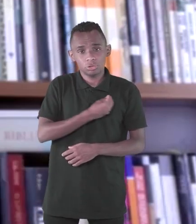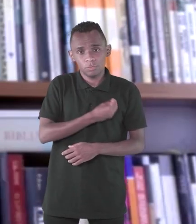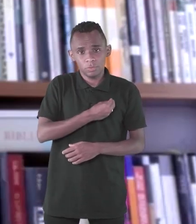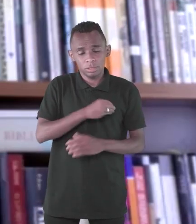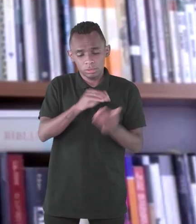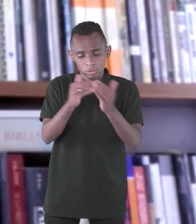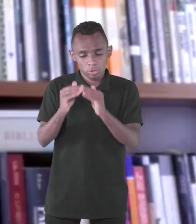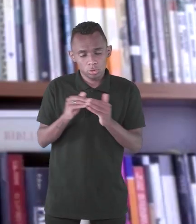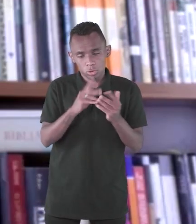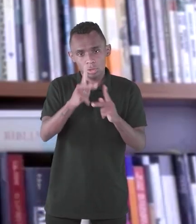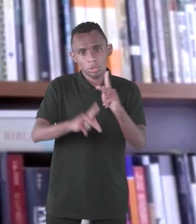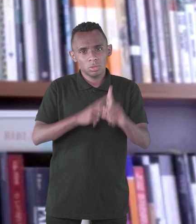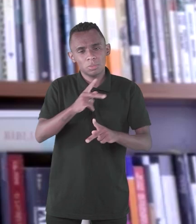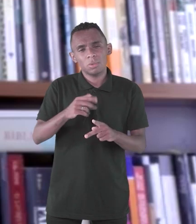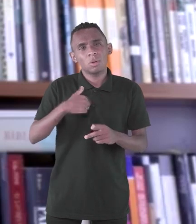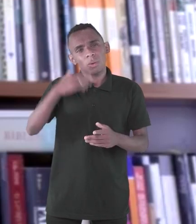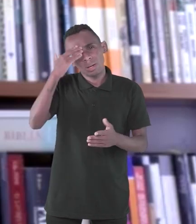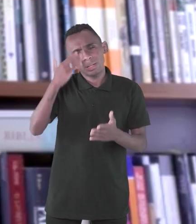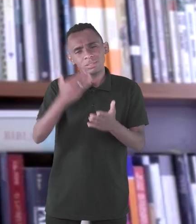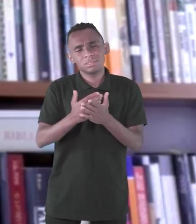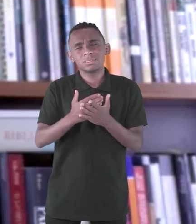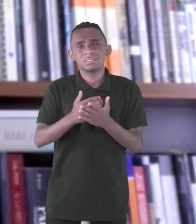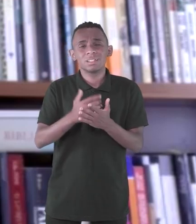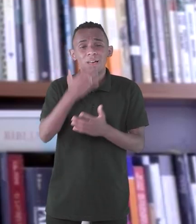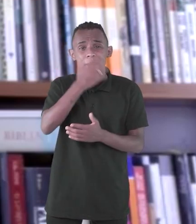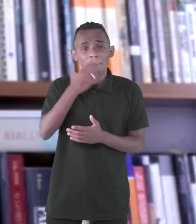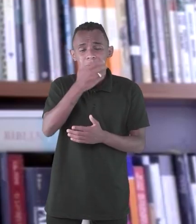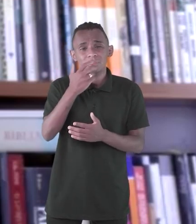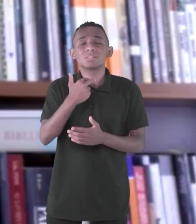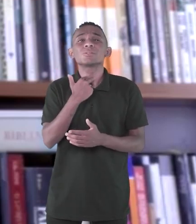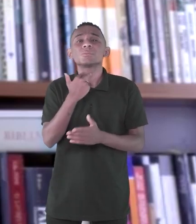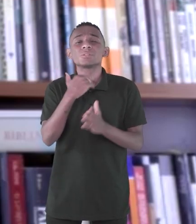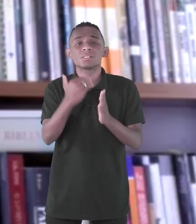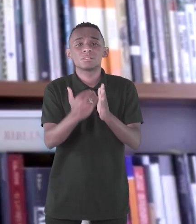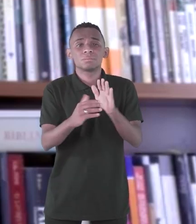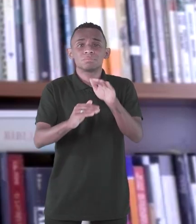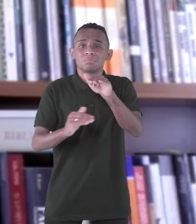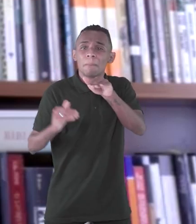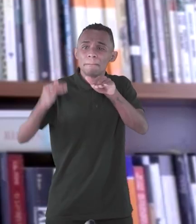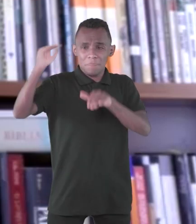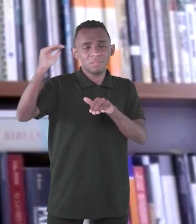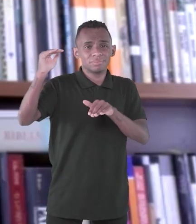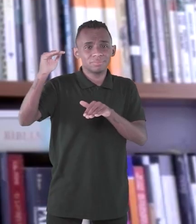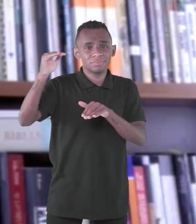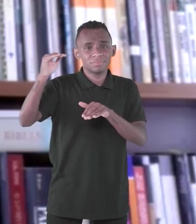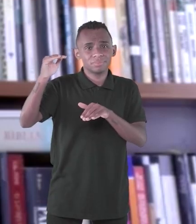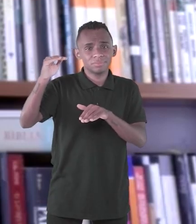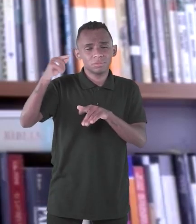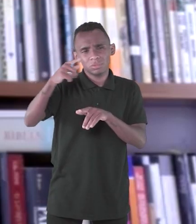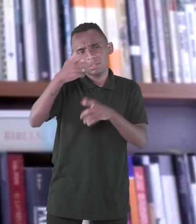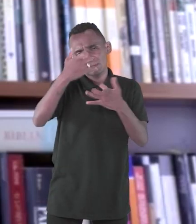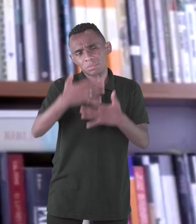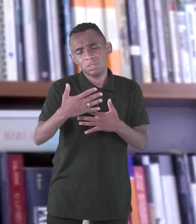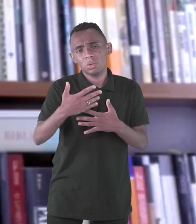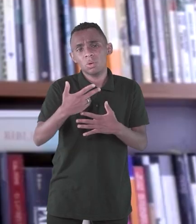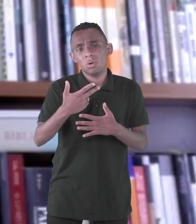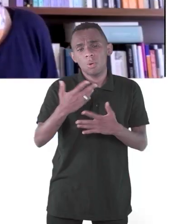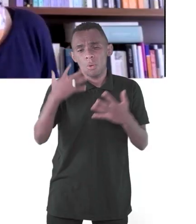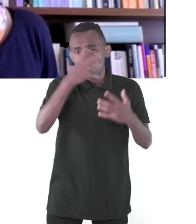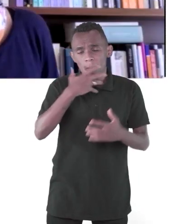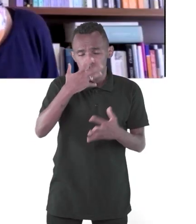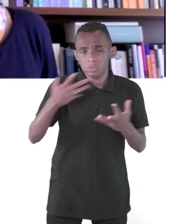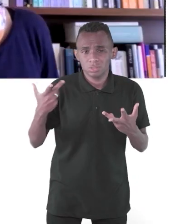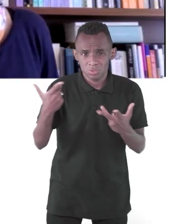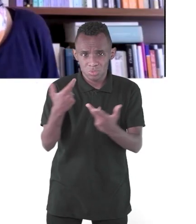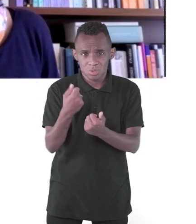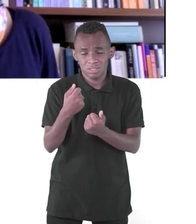música deveria ser menos elitista, sabe? A gente tem isso de... Você falou música de qualidade, né? A gente